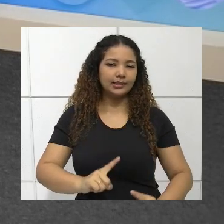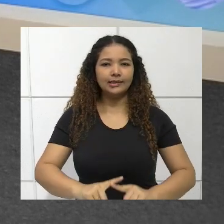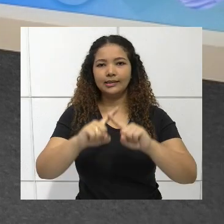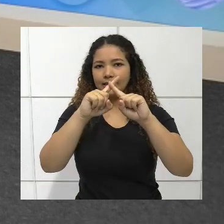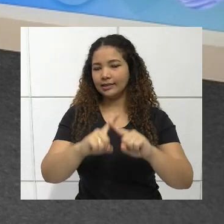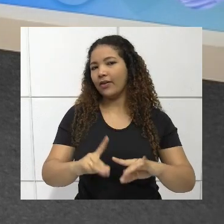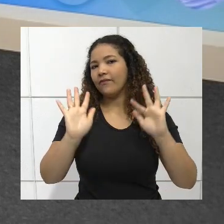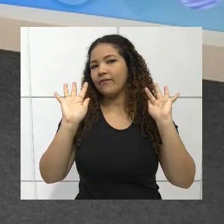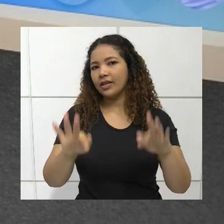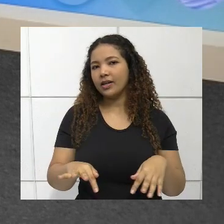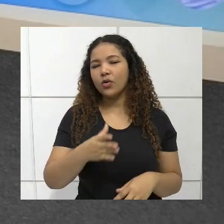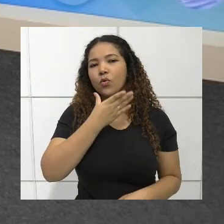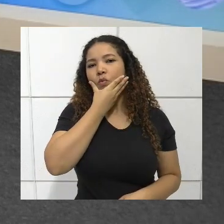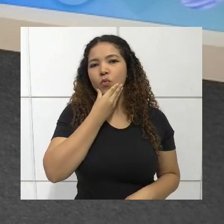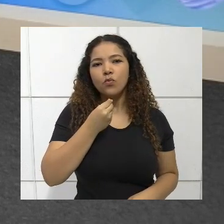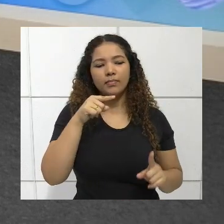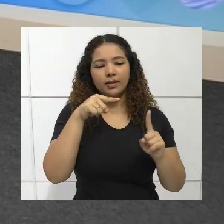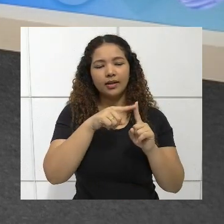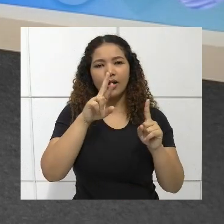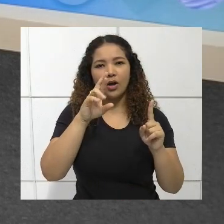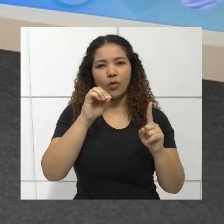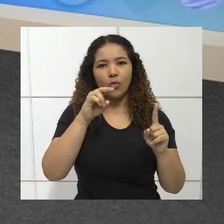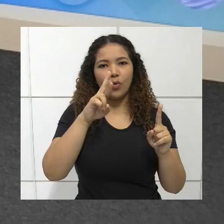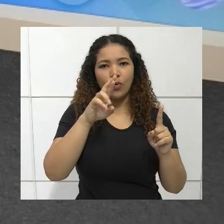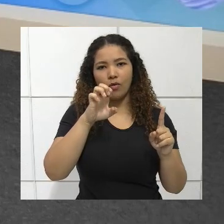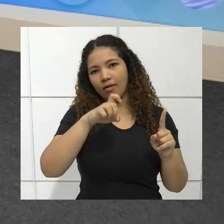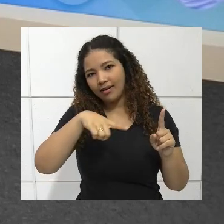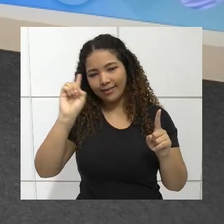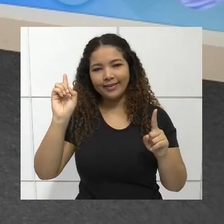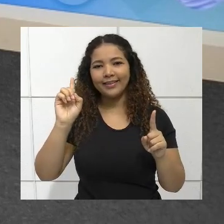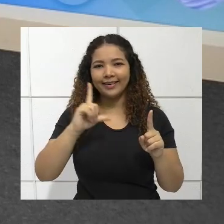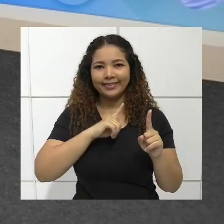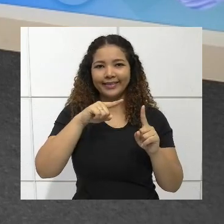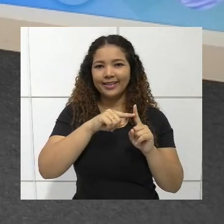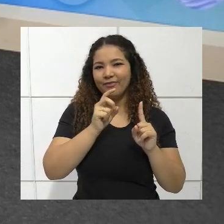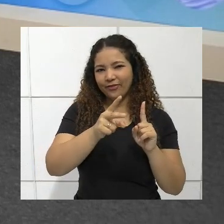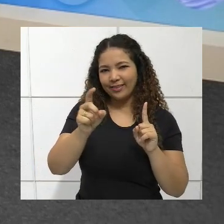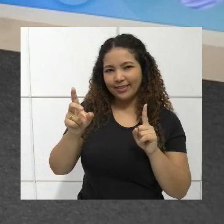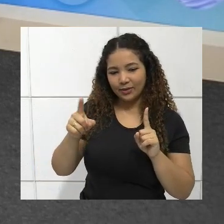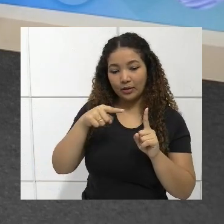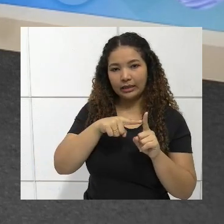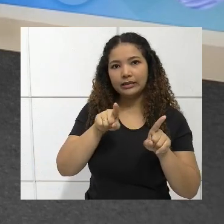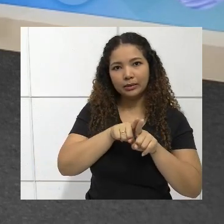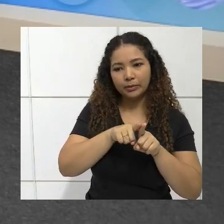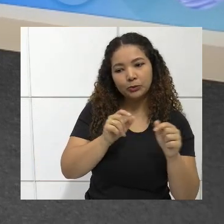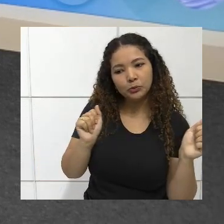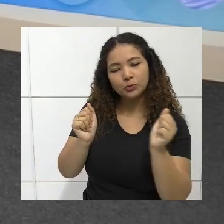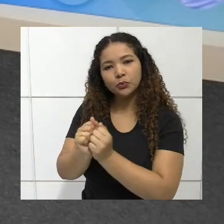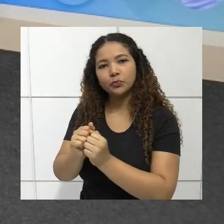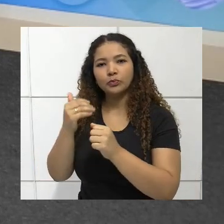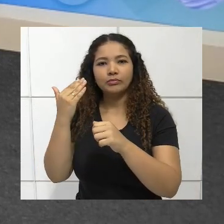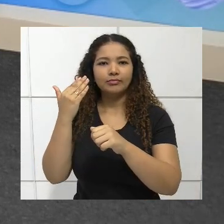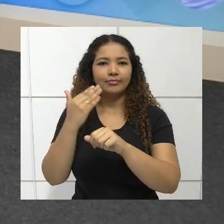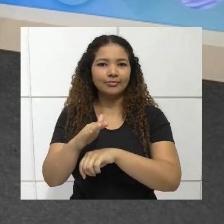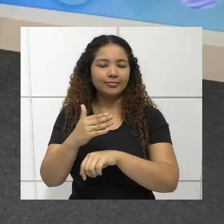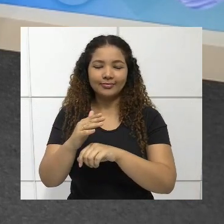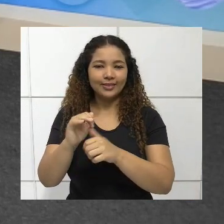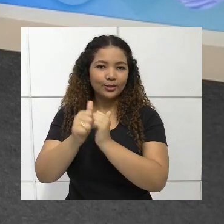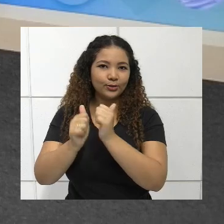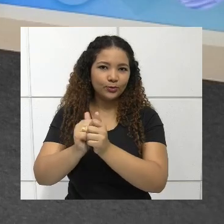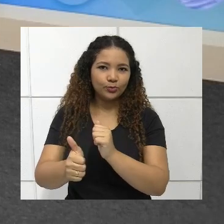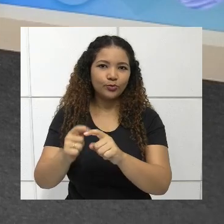Jorge é um dos craques do Independente. Tem o Jorge, quem vendia era o Jorge. Era o Jorge. Jorge. Da arquibancada, o Jorge joga pela arquibancada.